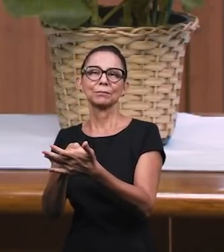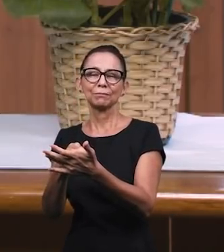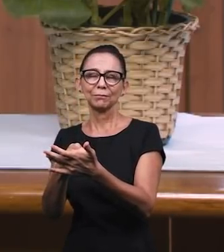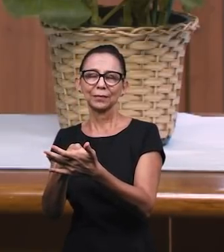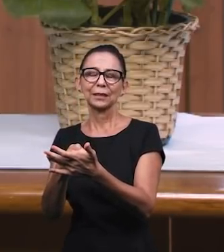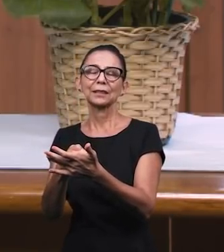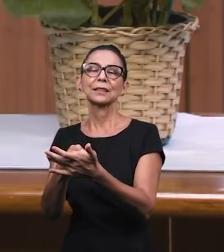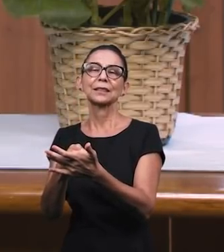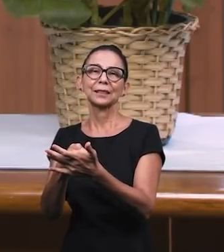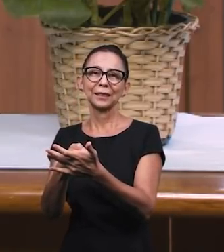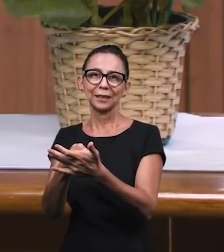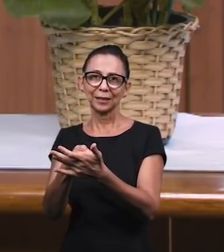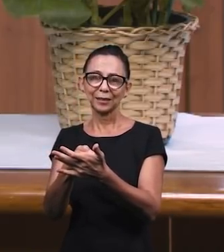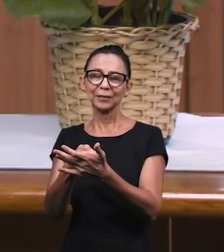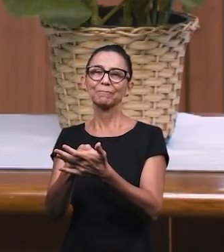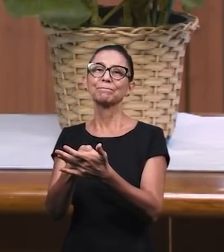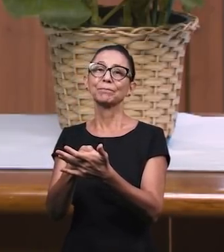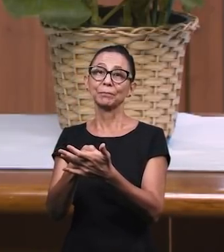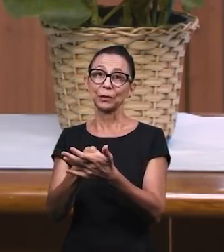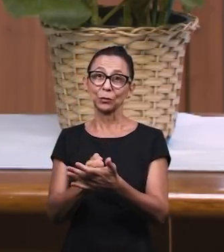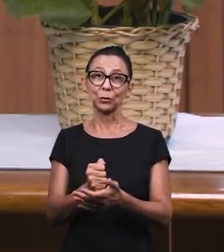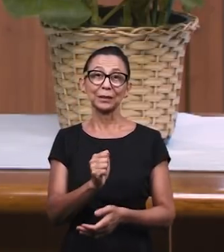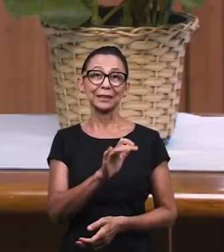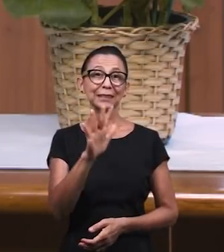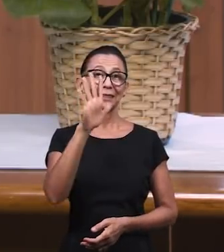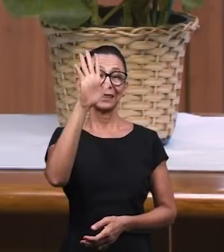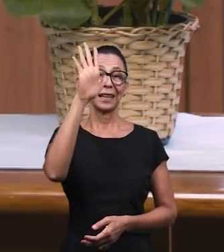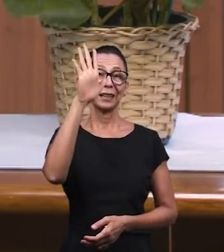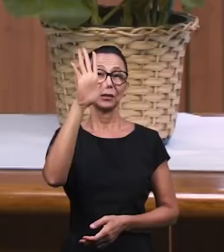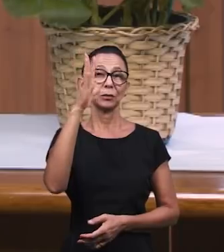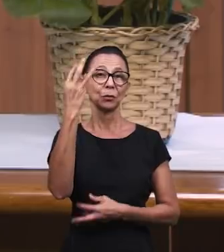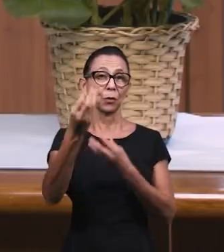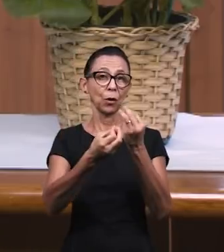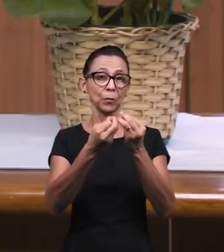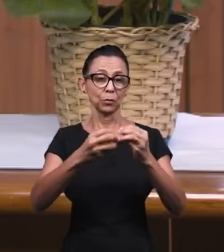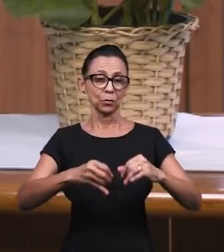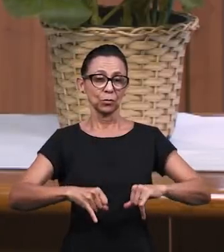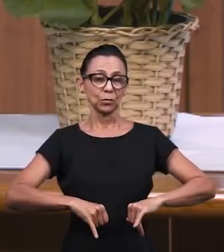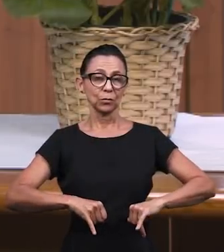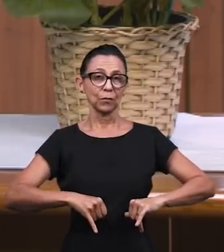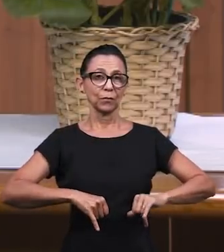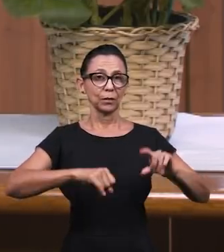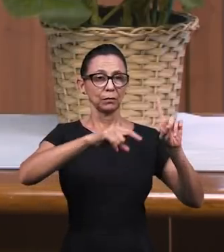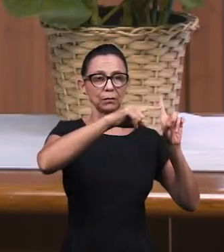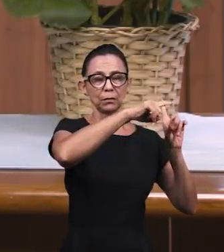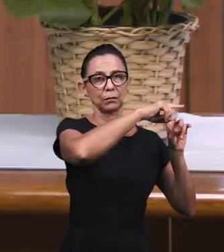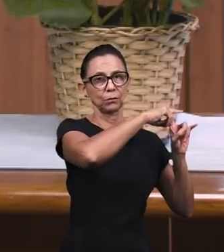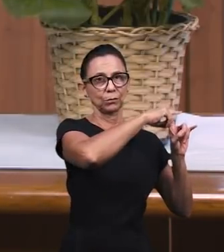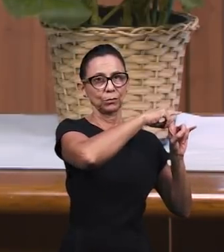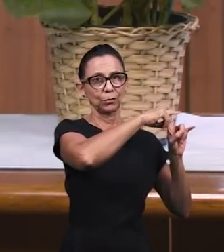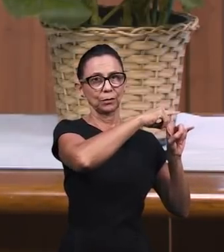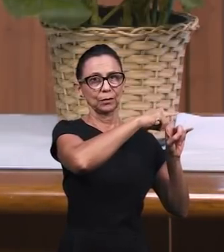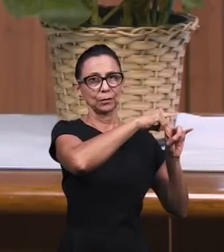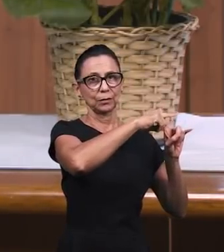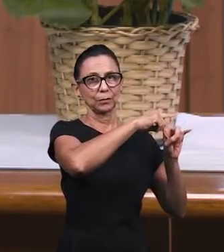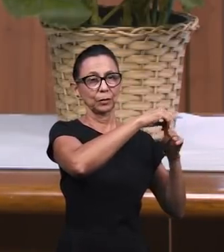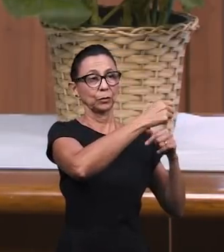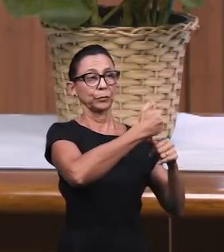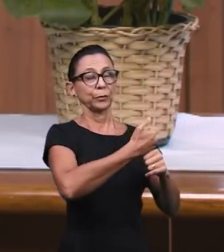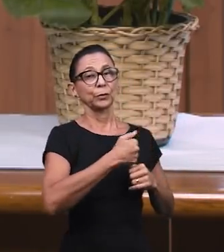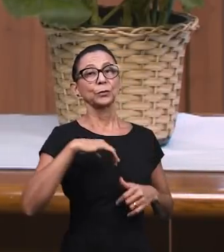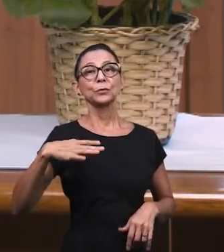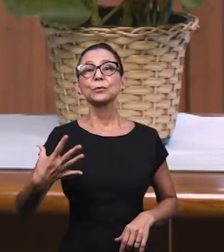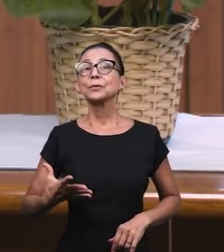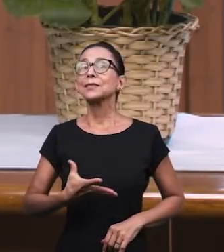assumiu a nossa dívida. Ele comprou e pagou com alto preço a nossa dívida. Então o salmista aqui, ele faz